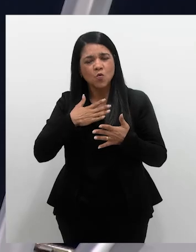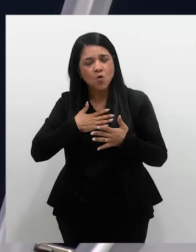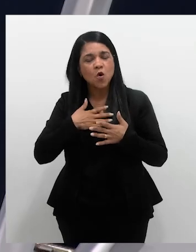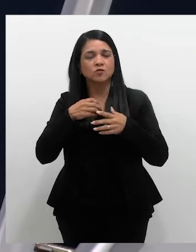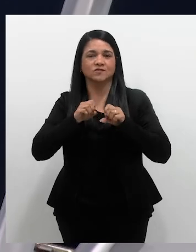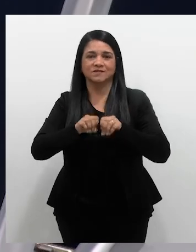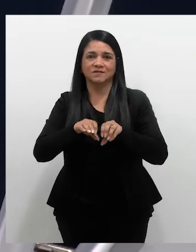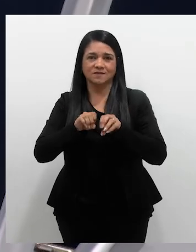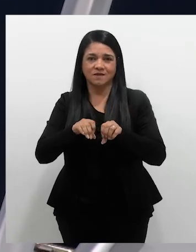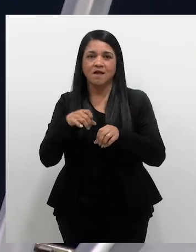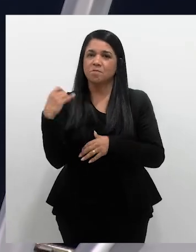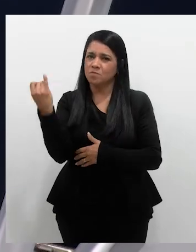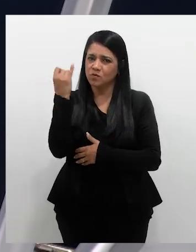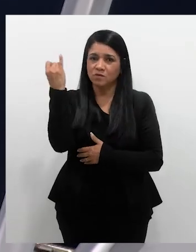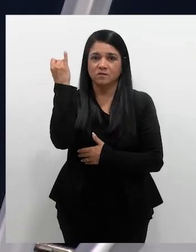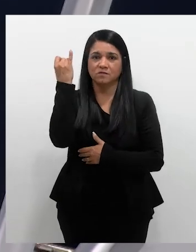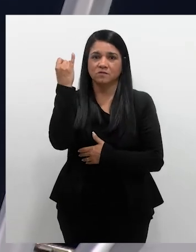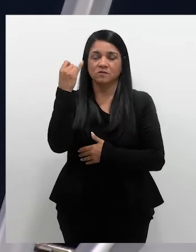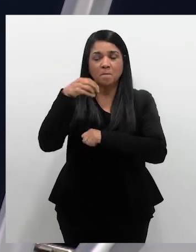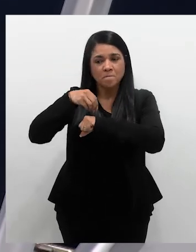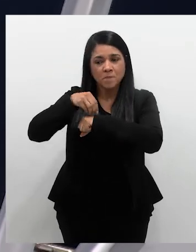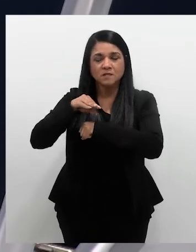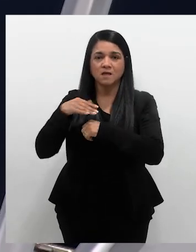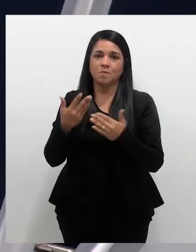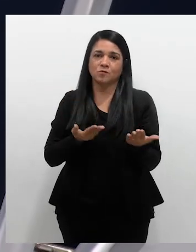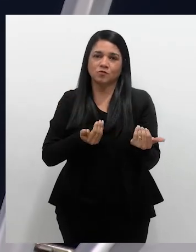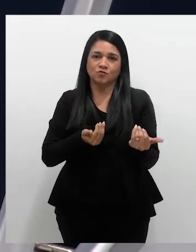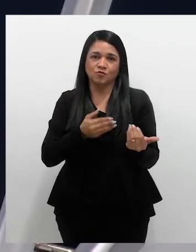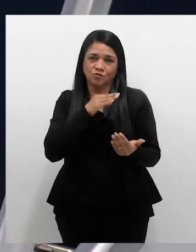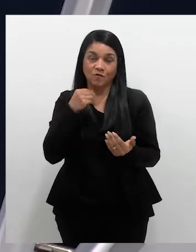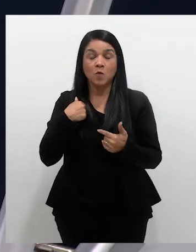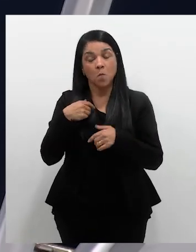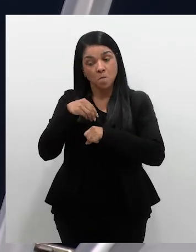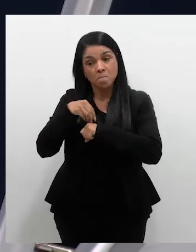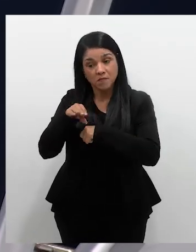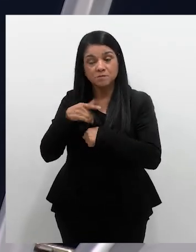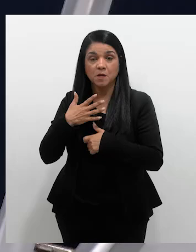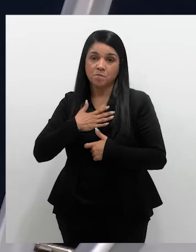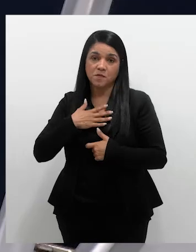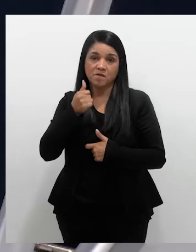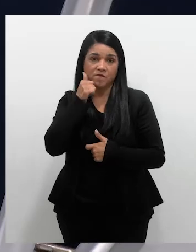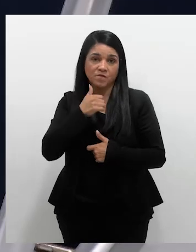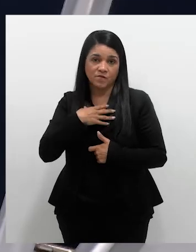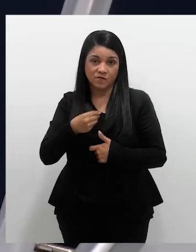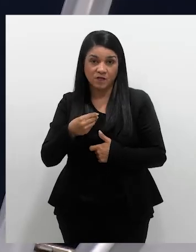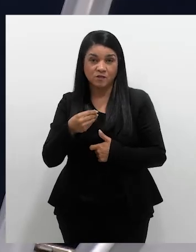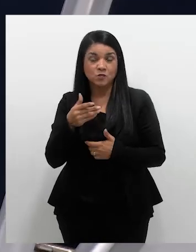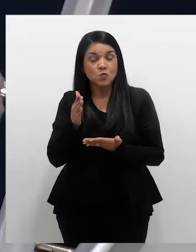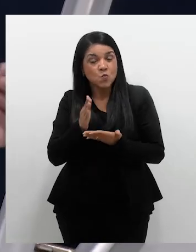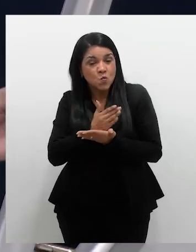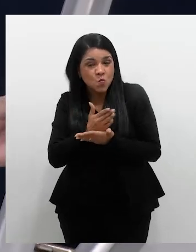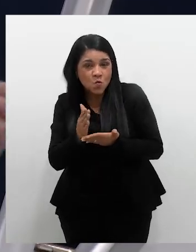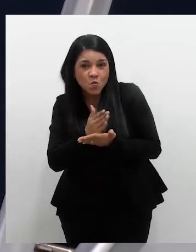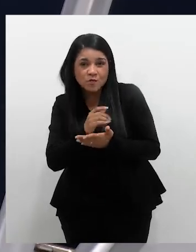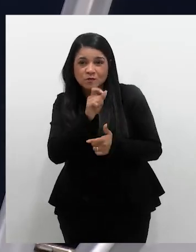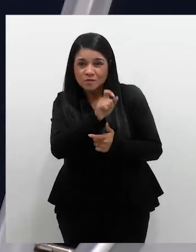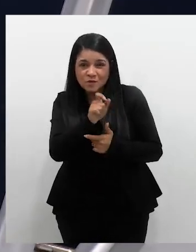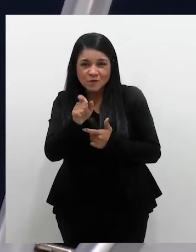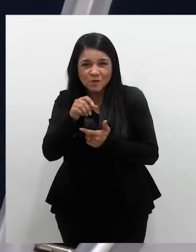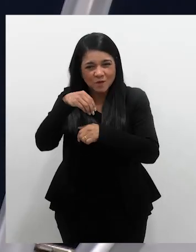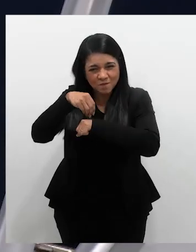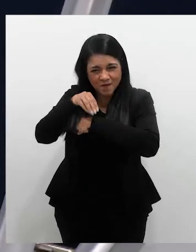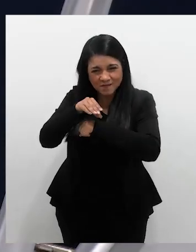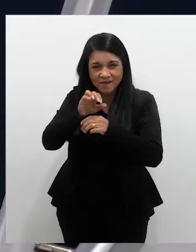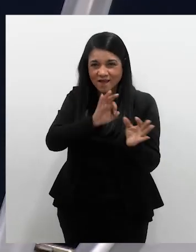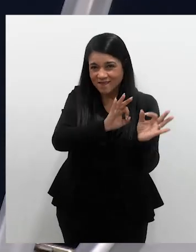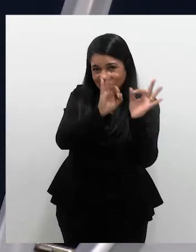né? Isso é muito importante, eu acho que a gente passar para os jovens. Eu consegui isso passar para minha filha. Então, se eu conseguir passar para algumas pessoinhas assim que